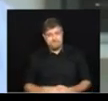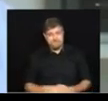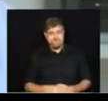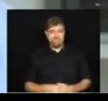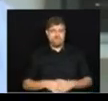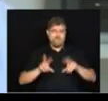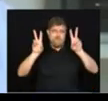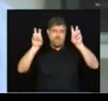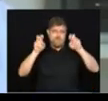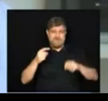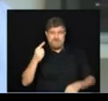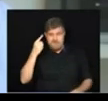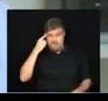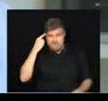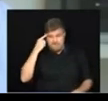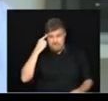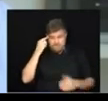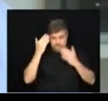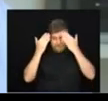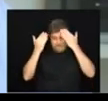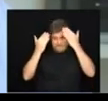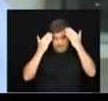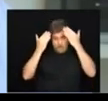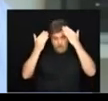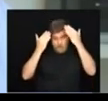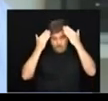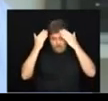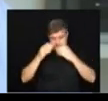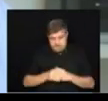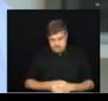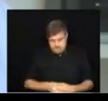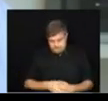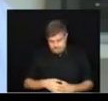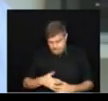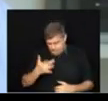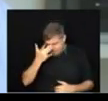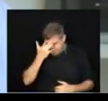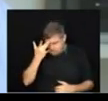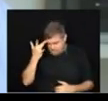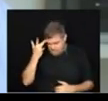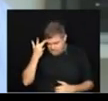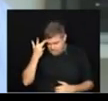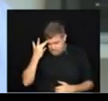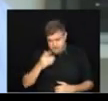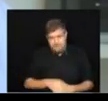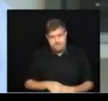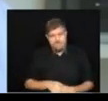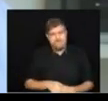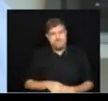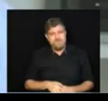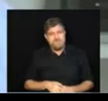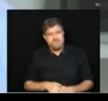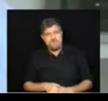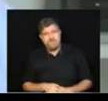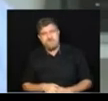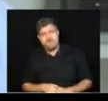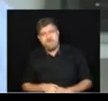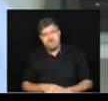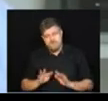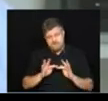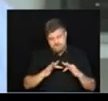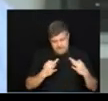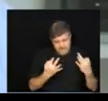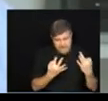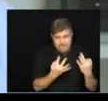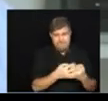questão psicológica, sem dúvida, a questão, Gabriel, de mesmo aquelas famílias,